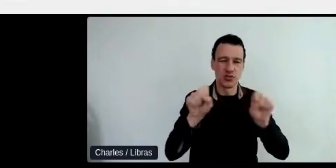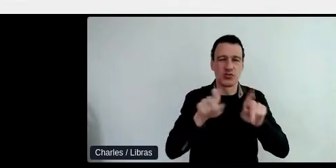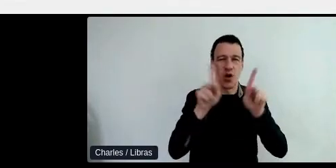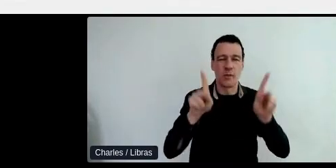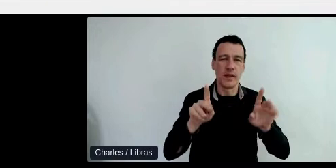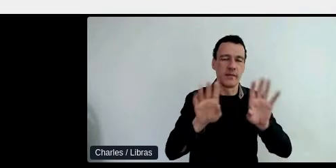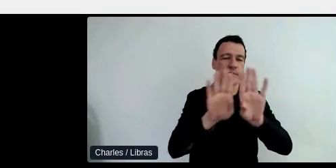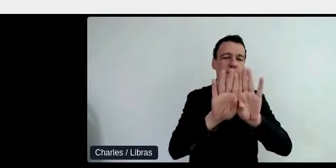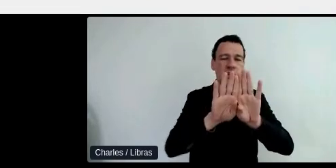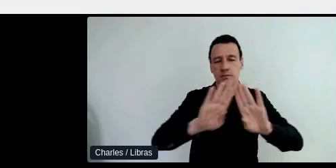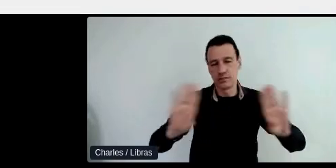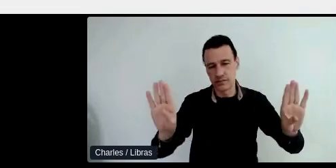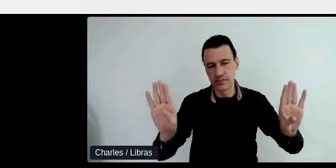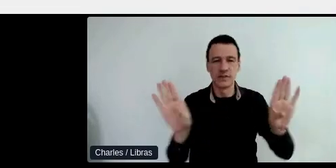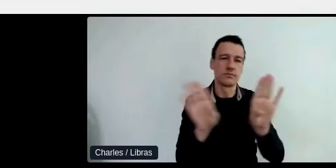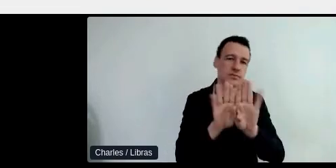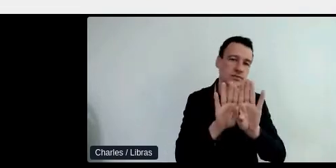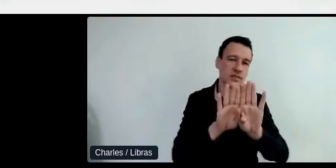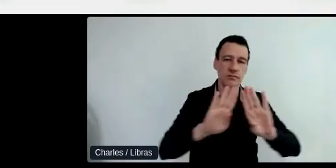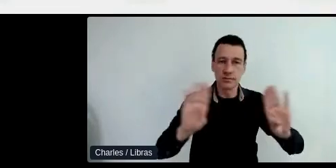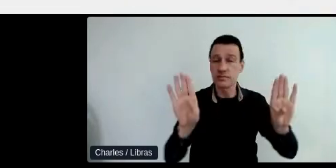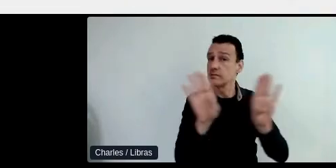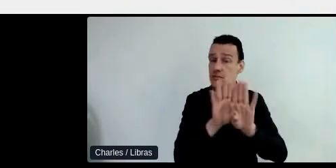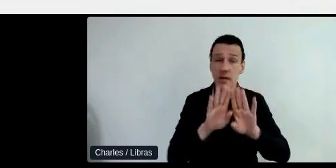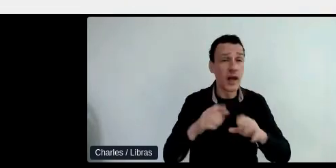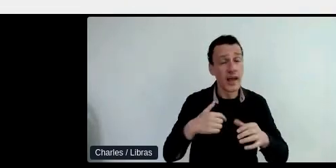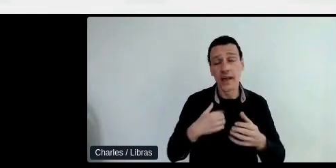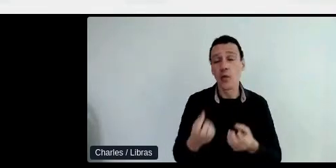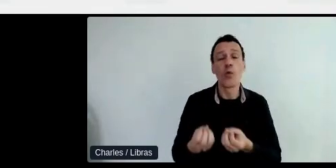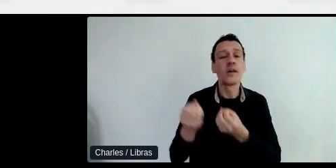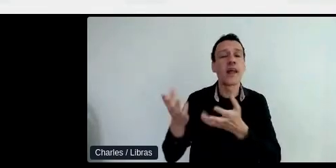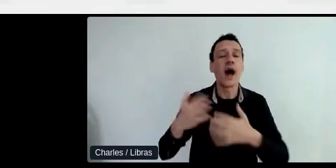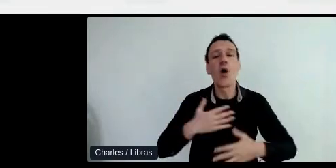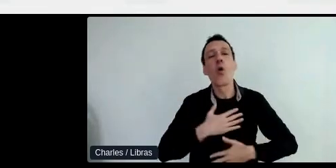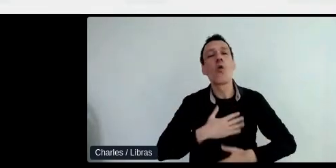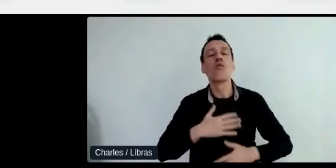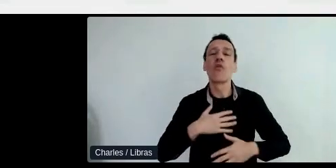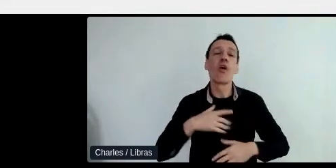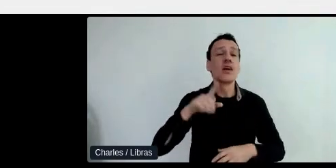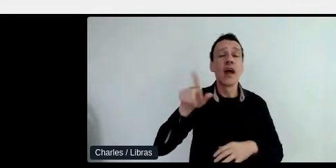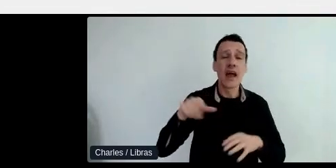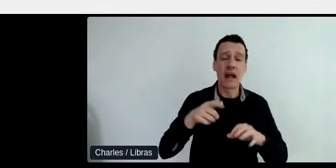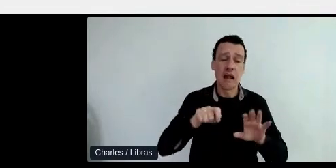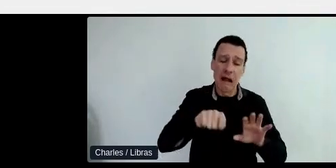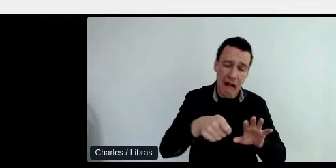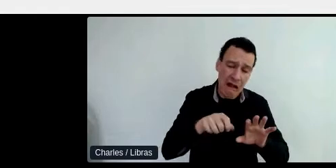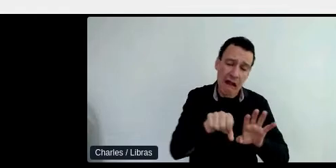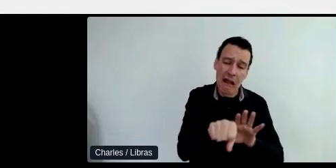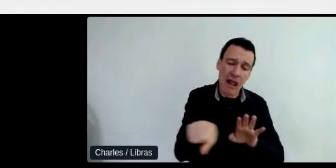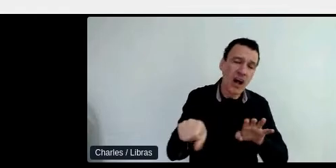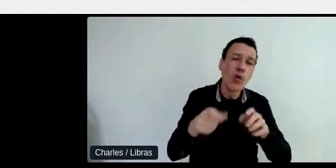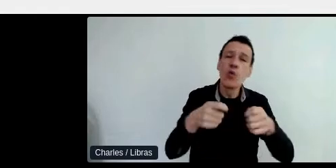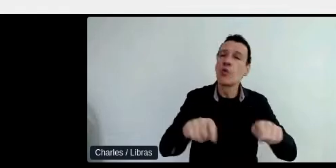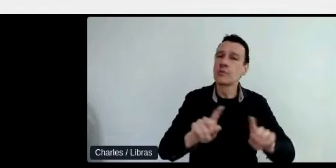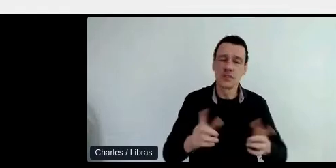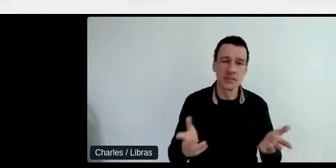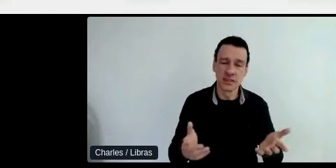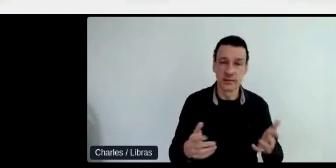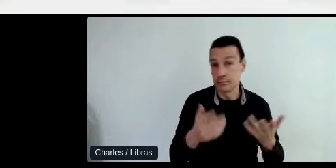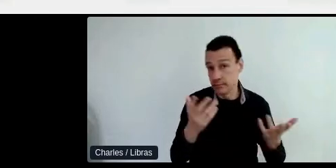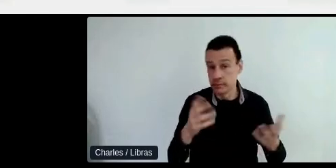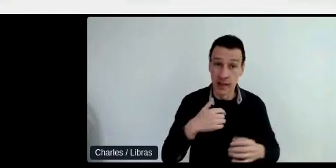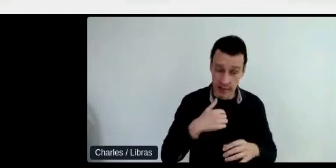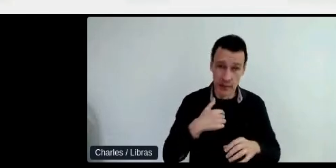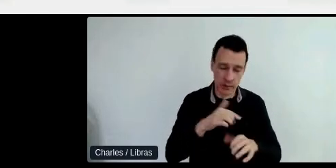precisar ter que abrir a porta. Quando eu coloco uma rampa de acesso ao invés de um